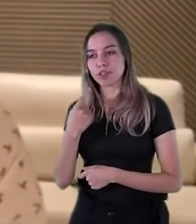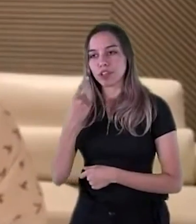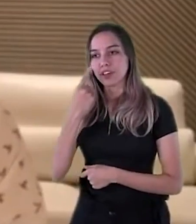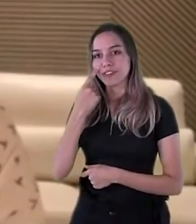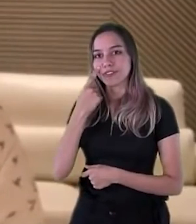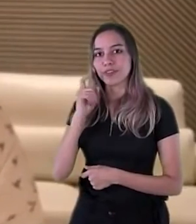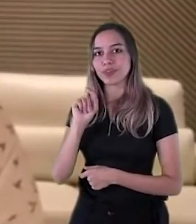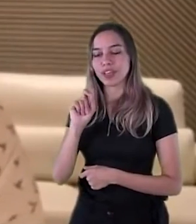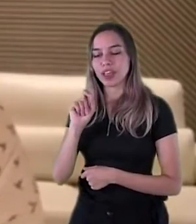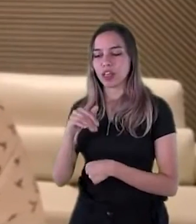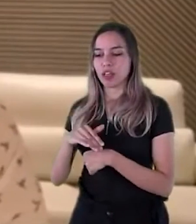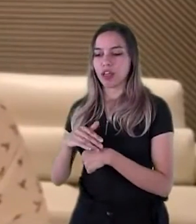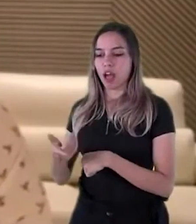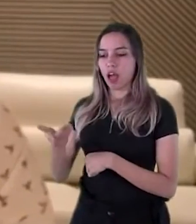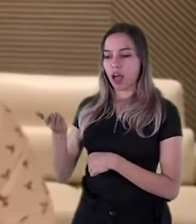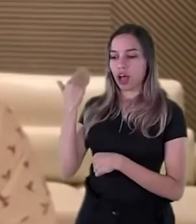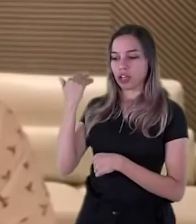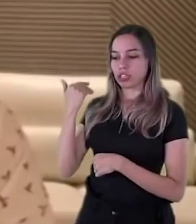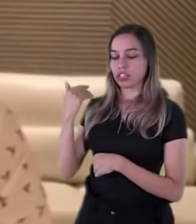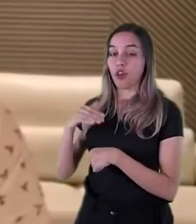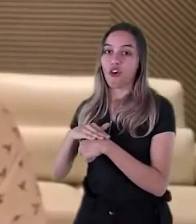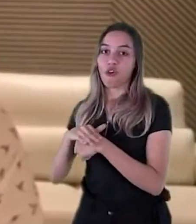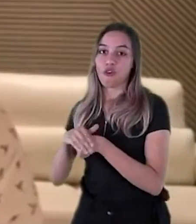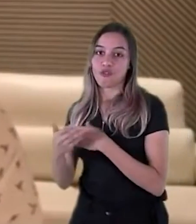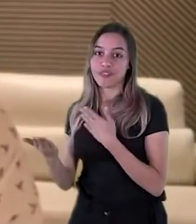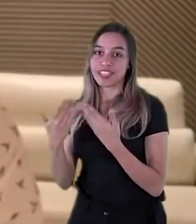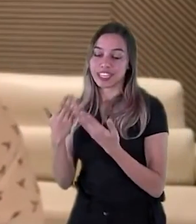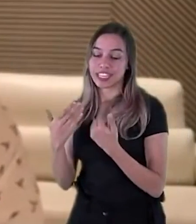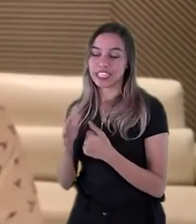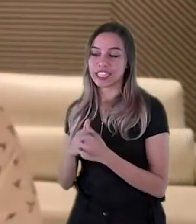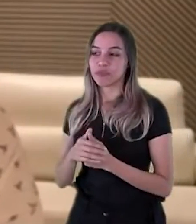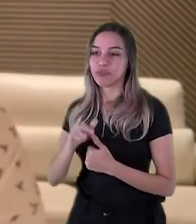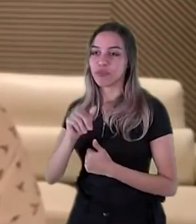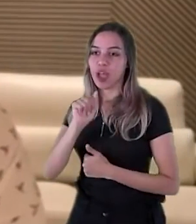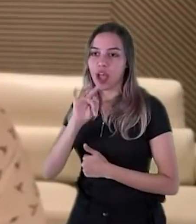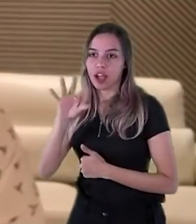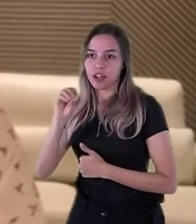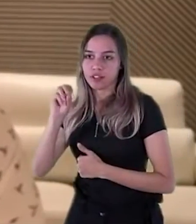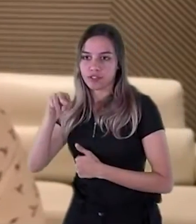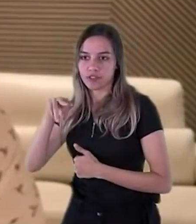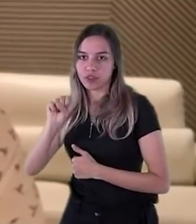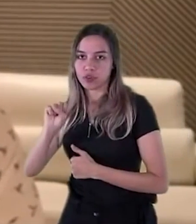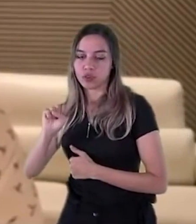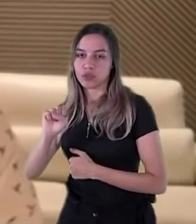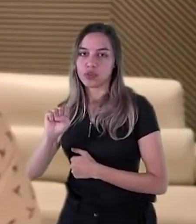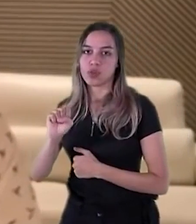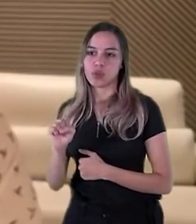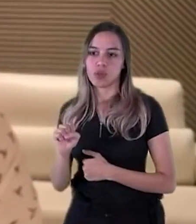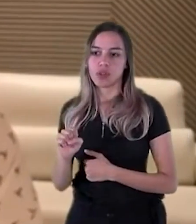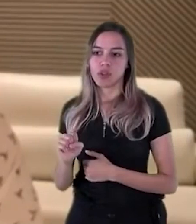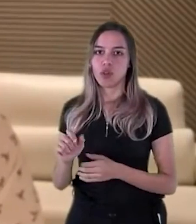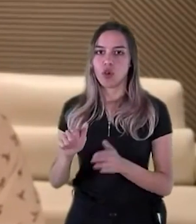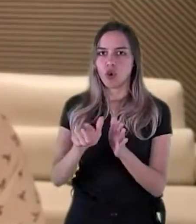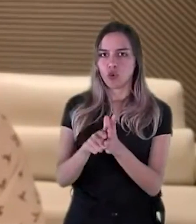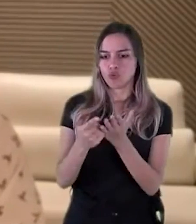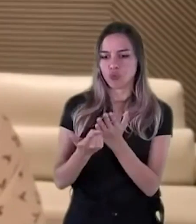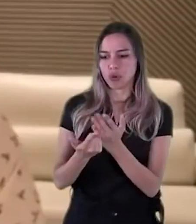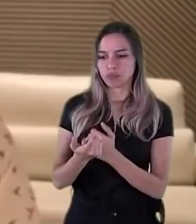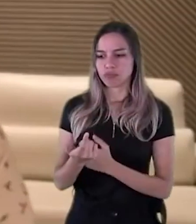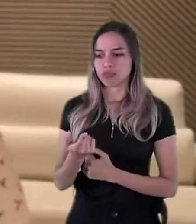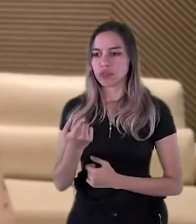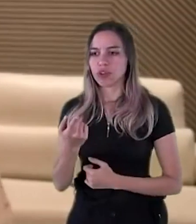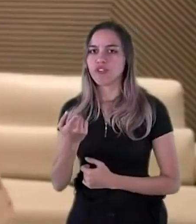o Afonso que os jornais, os principais jornais, não têm interesse em falar de arte, não têm interesse em falar de